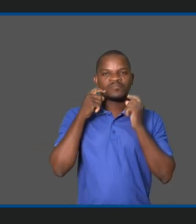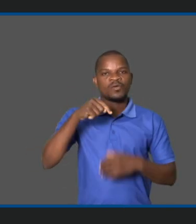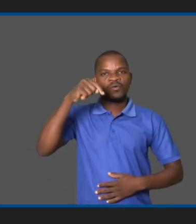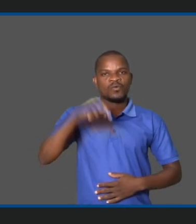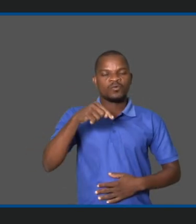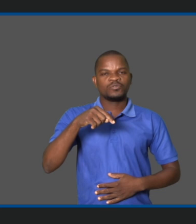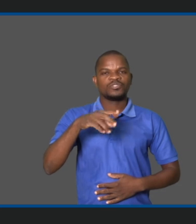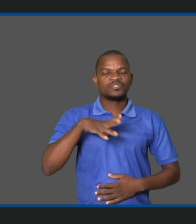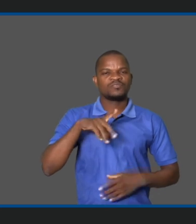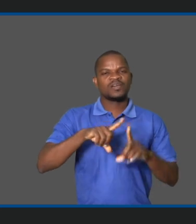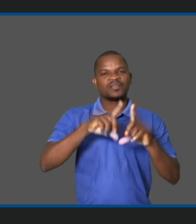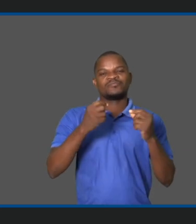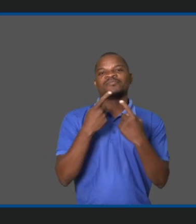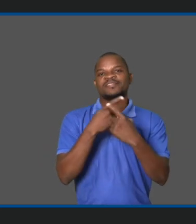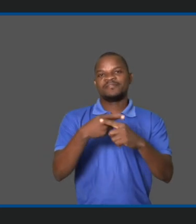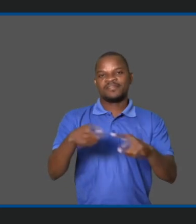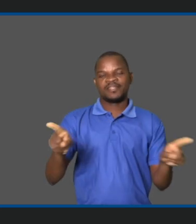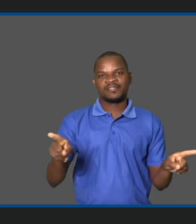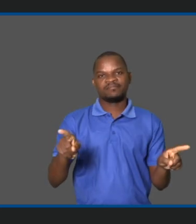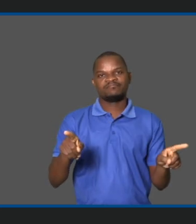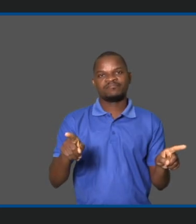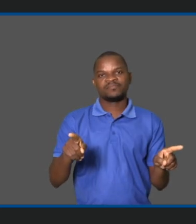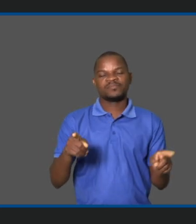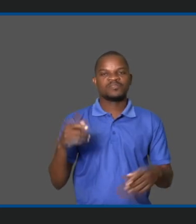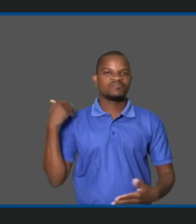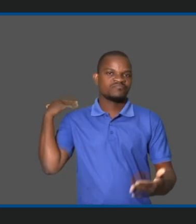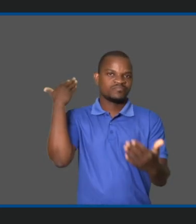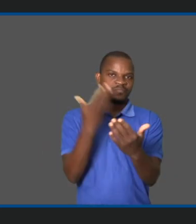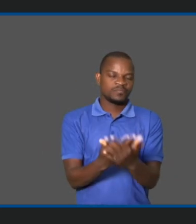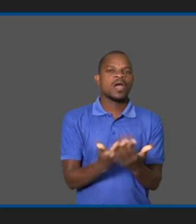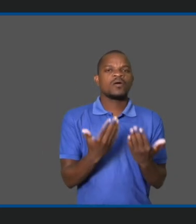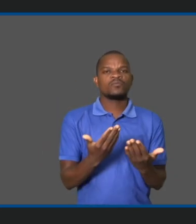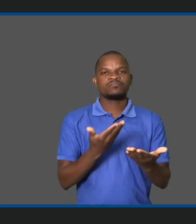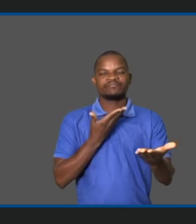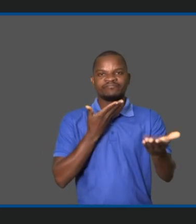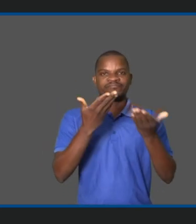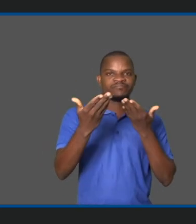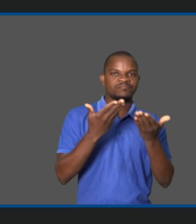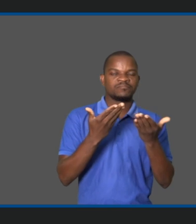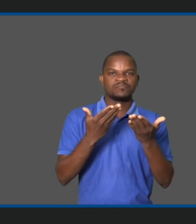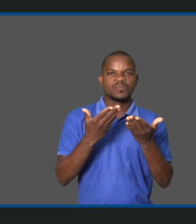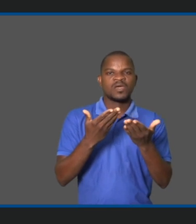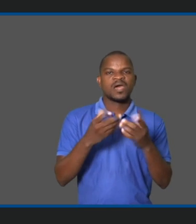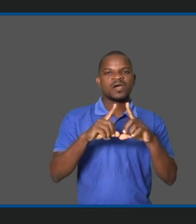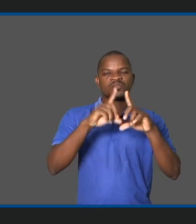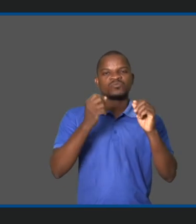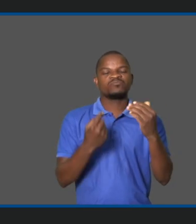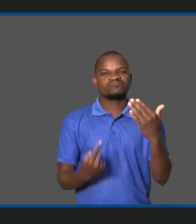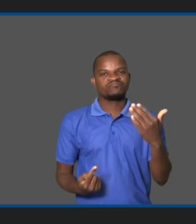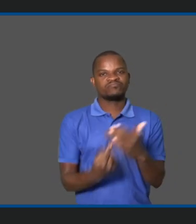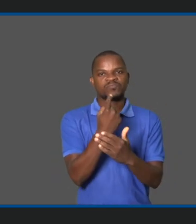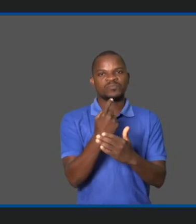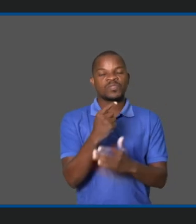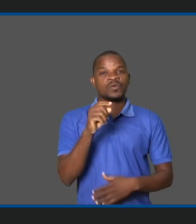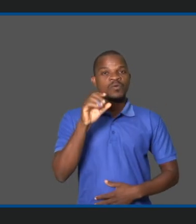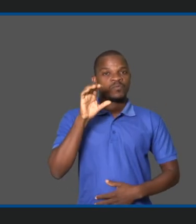habituais. Vamos conversar de um episódio que aconteceu na província da Zambésia, concretamente